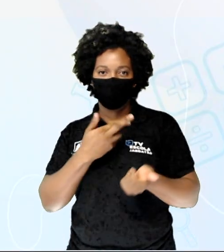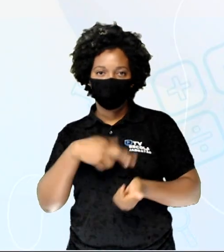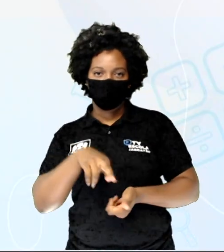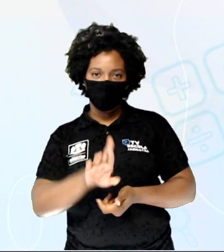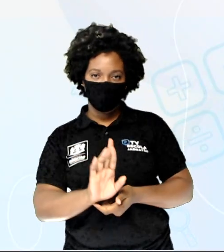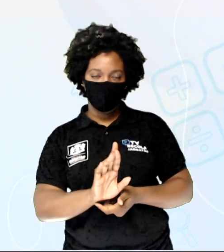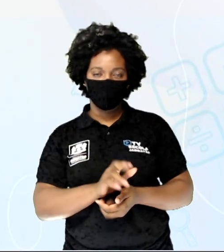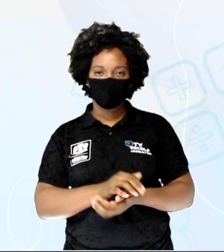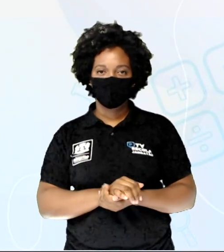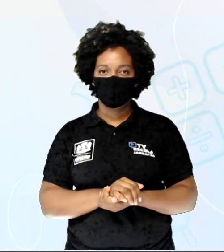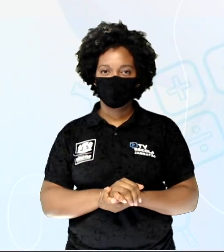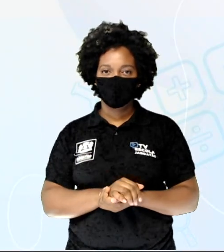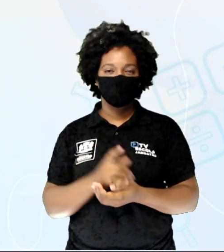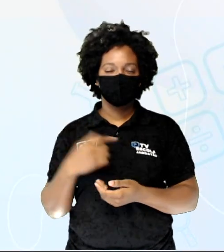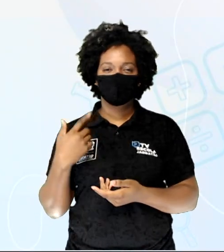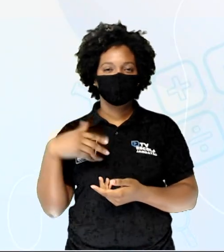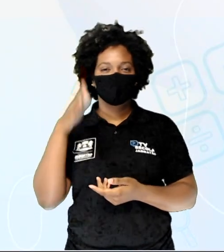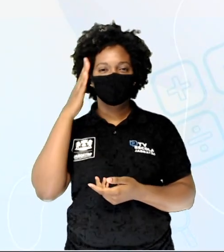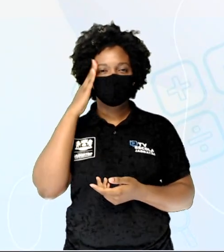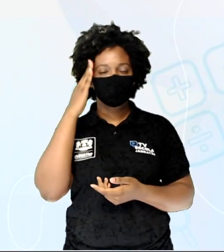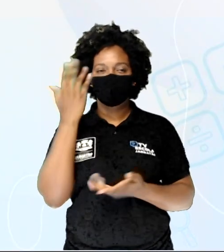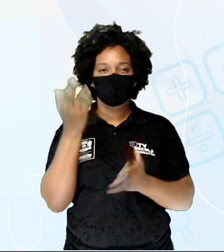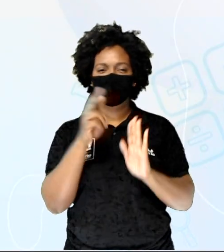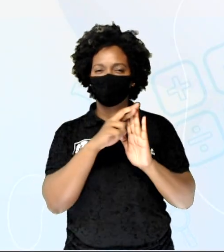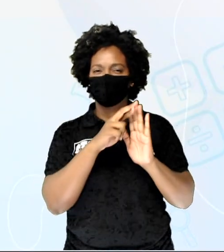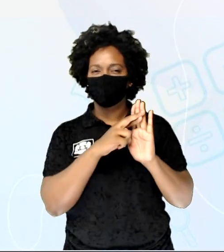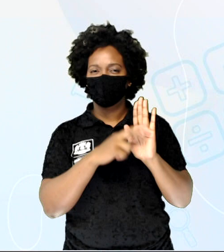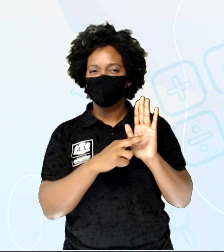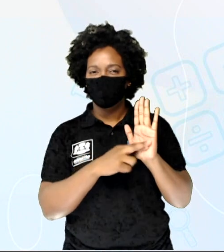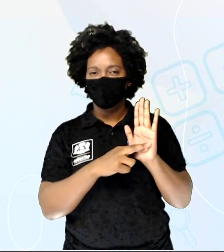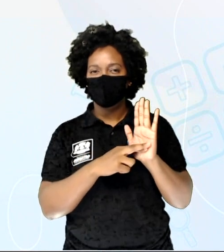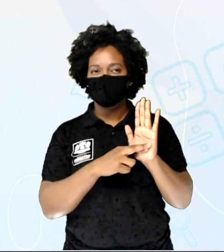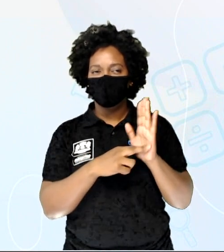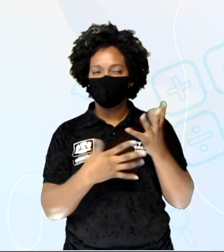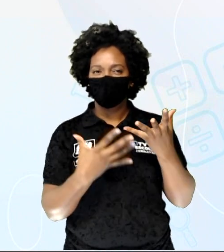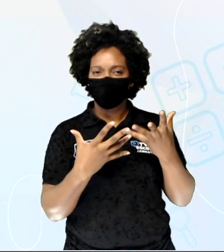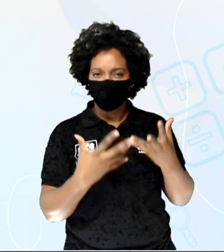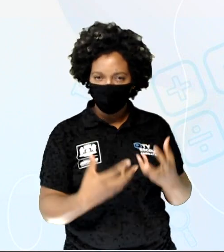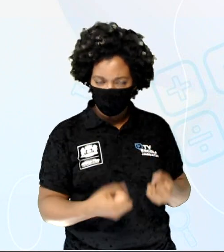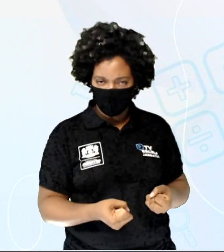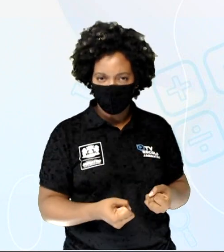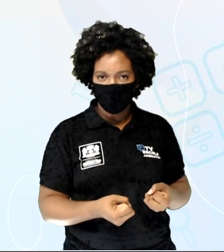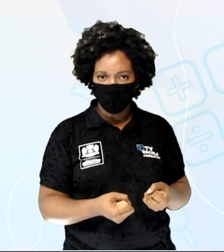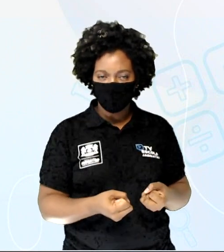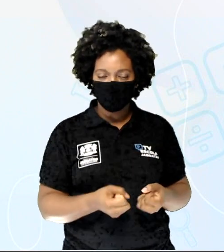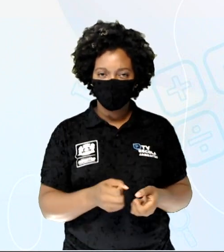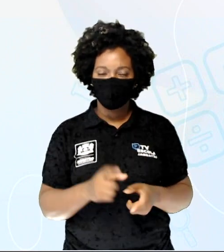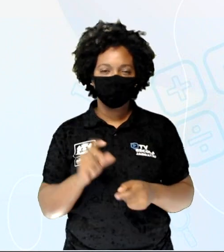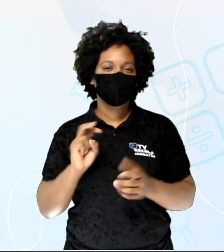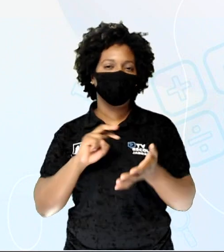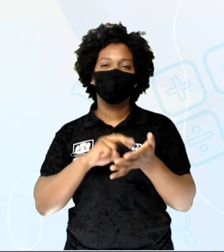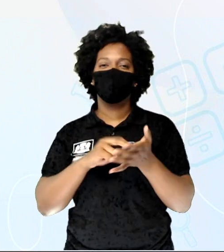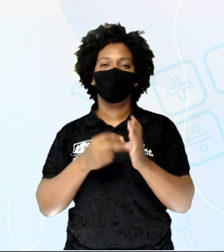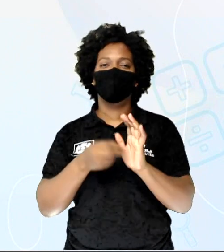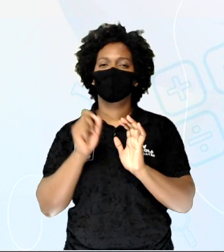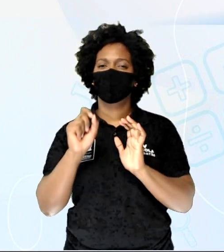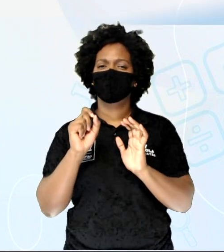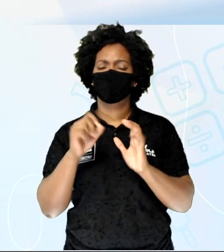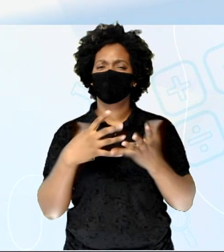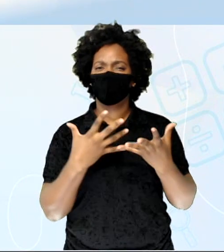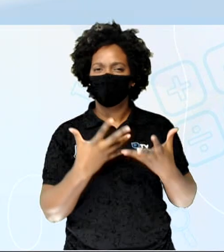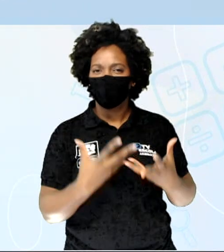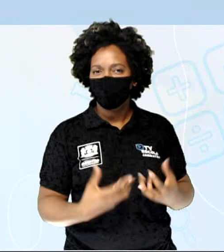religião. Vamos saber os princípios da tolerância. O que é